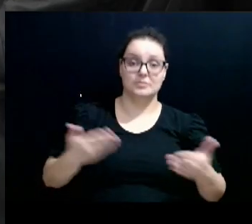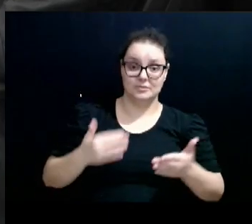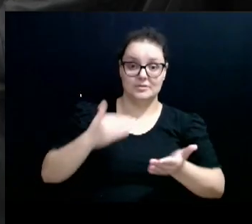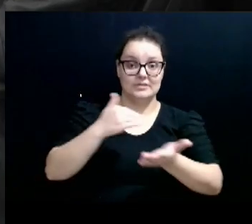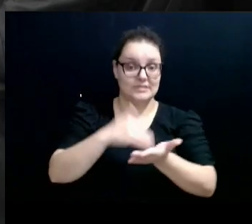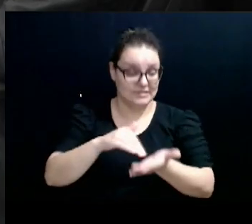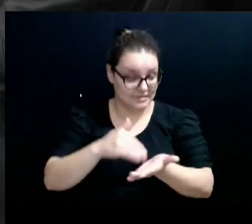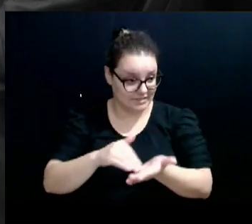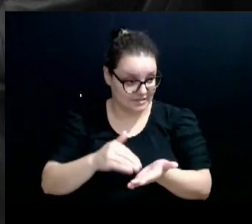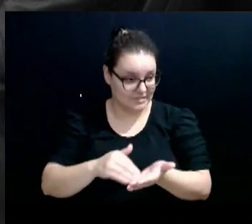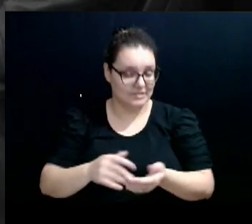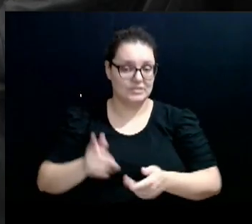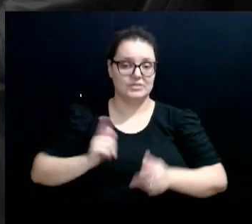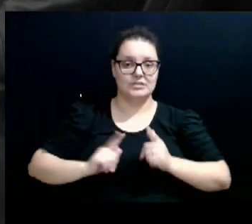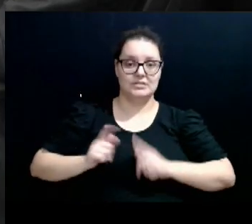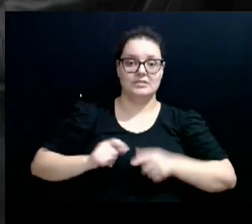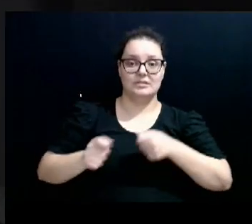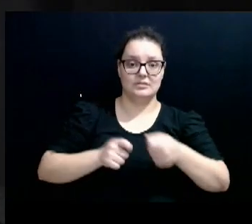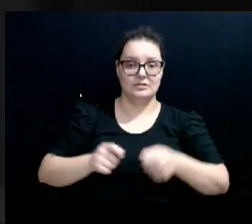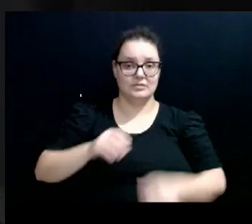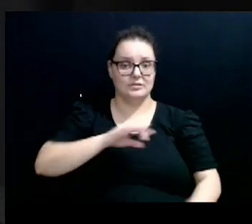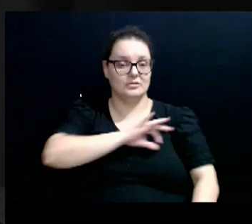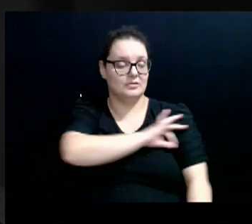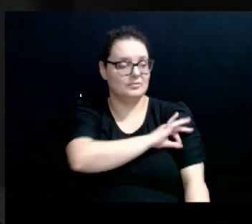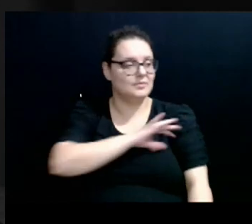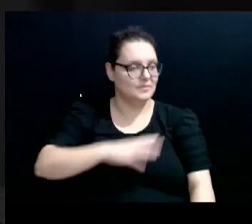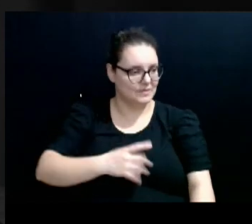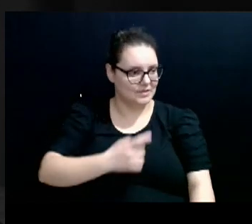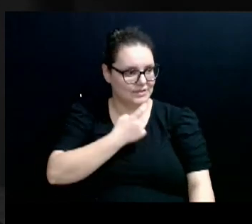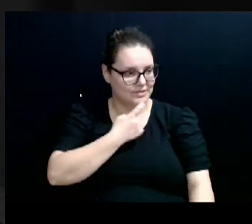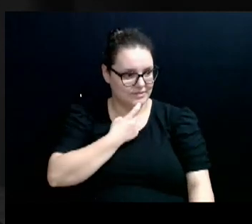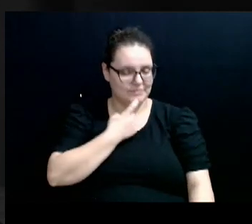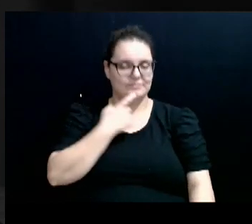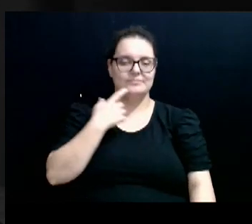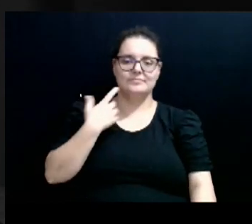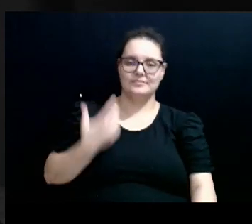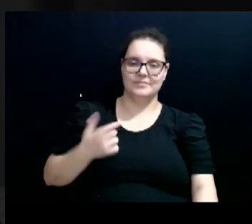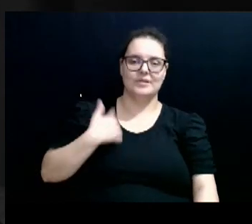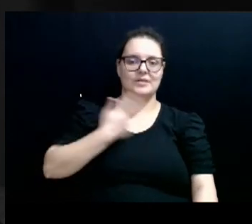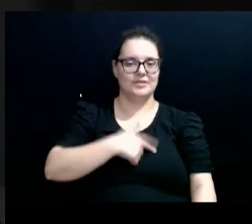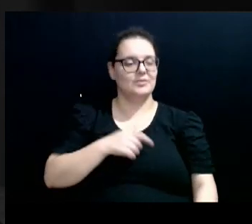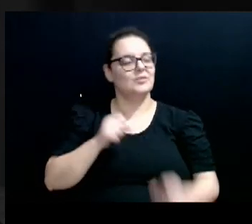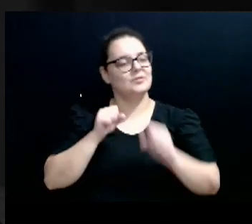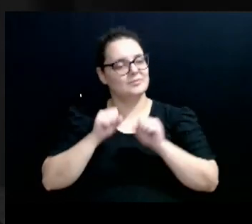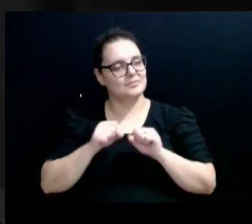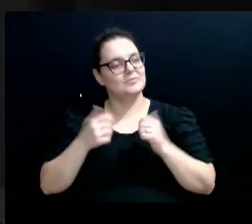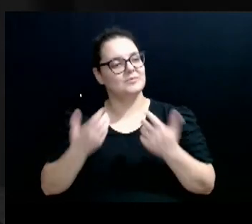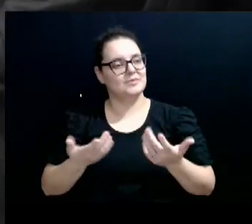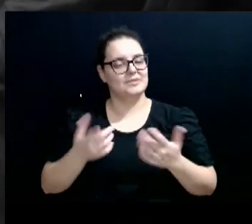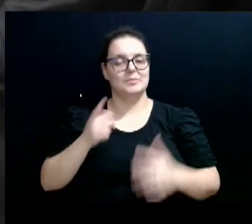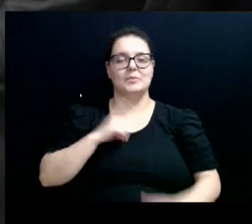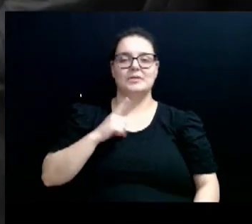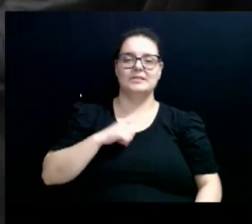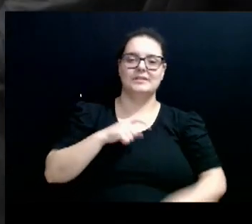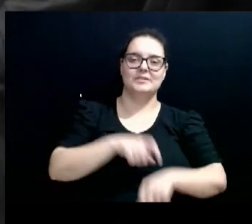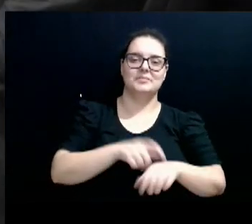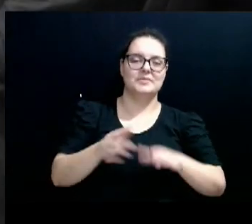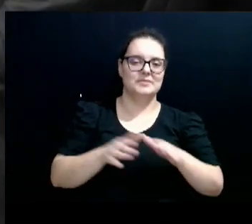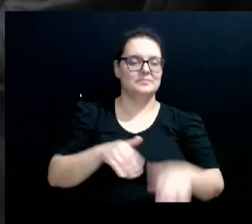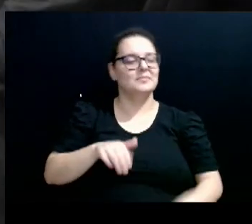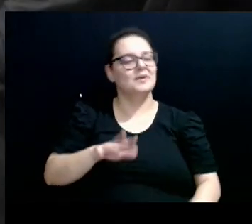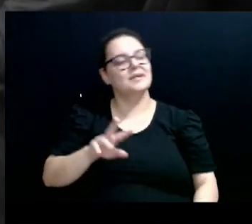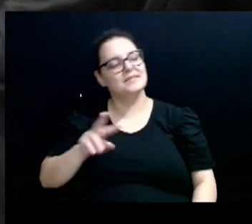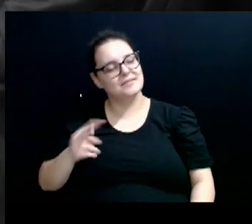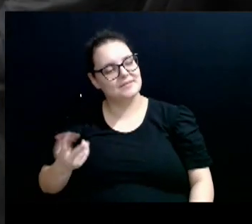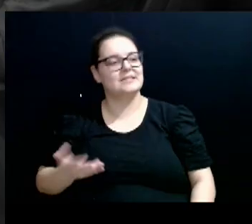Controle da Prefeitura Municipal de Campinas, e que a gente possa ter esse momento mais vezes, né? A TV